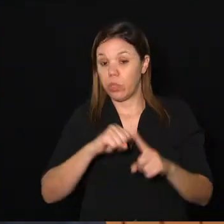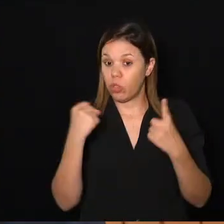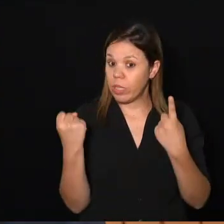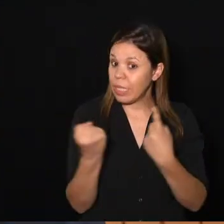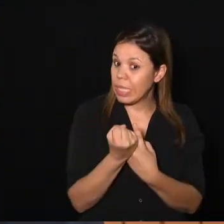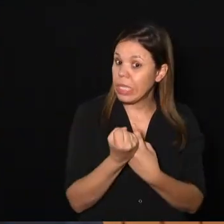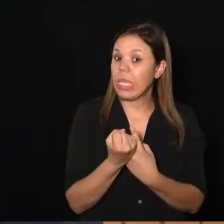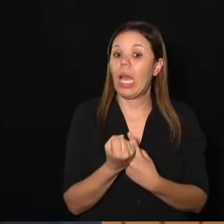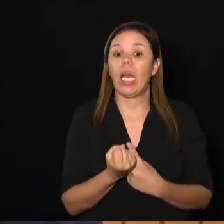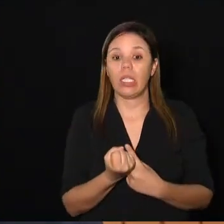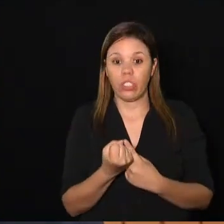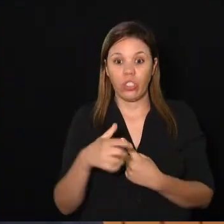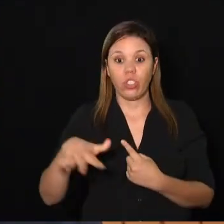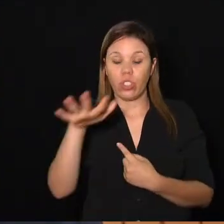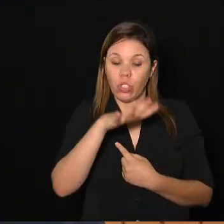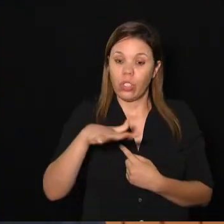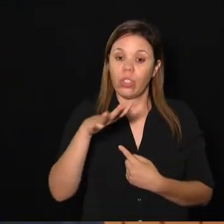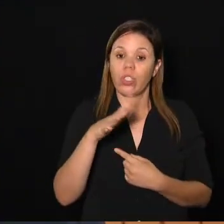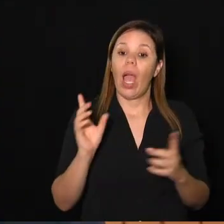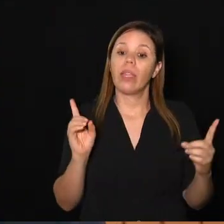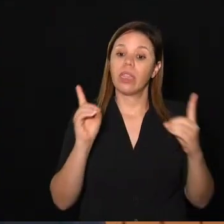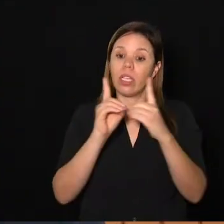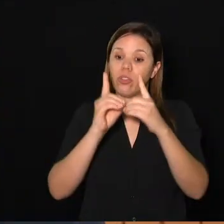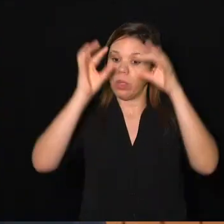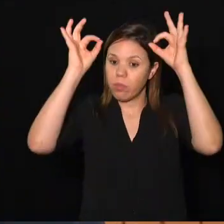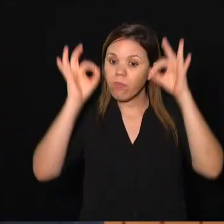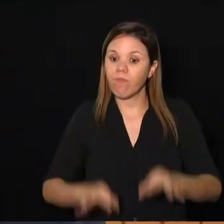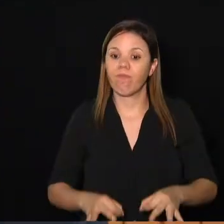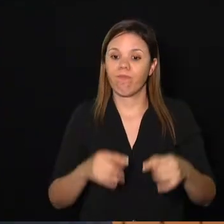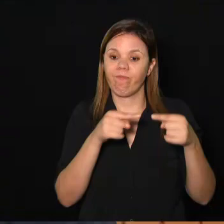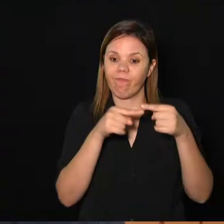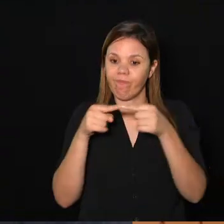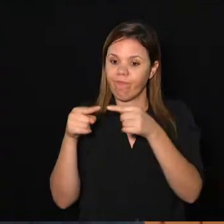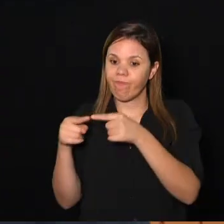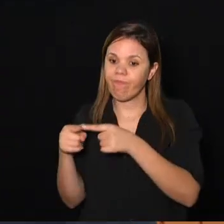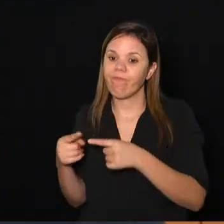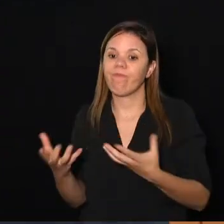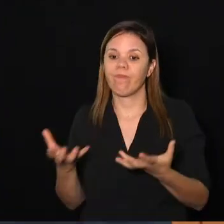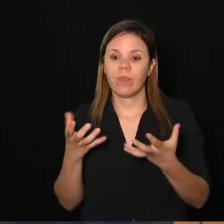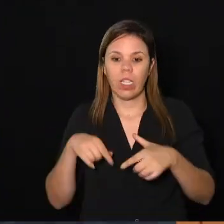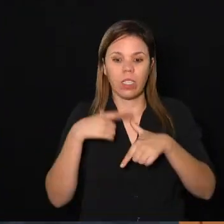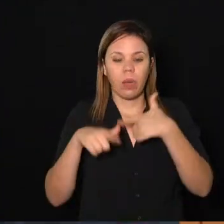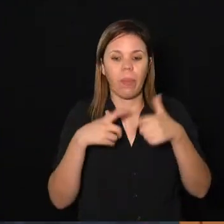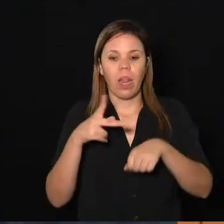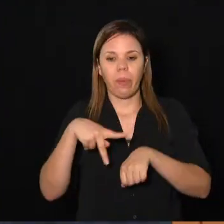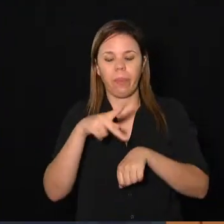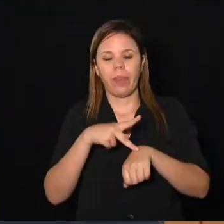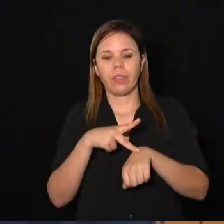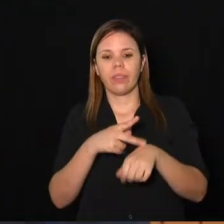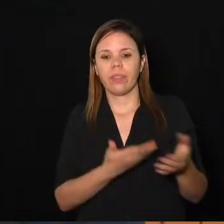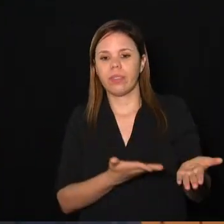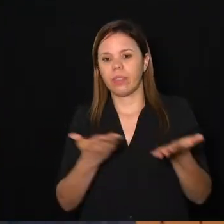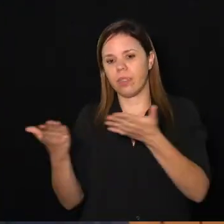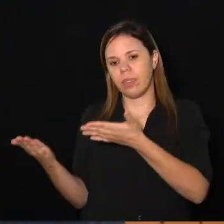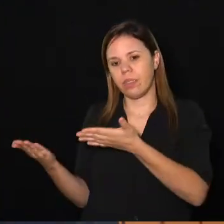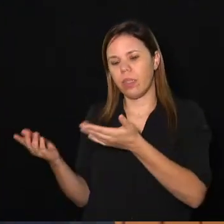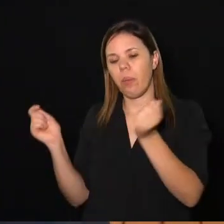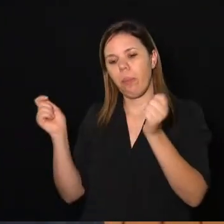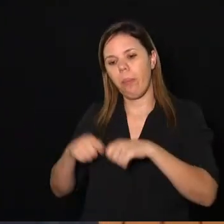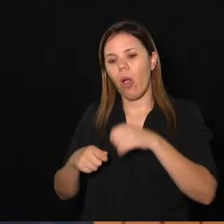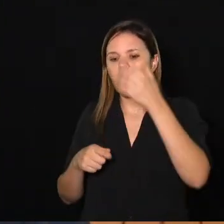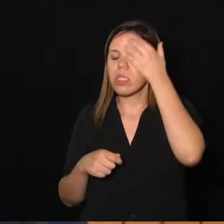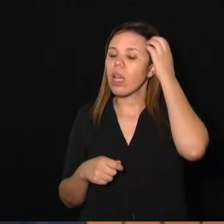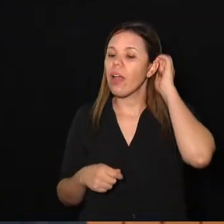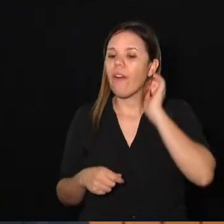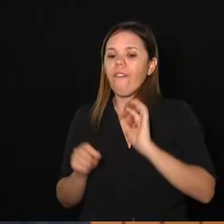atendimento mais justo de todas as partes que se propõe a trabalhar no nosso país eu passo agora ao bispo Fernando Mendes para que possa fazer